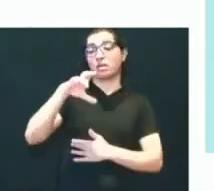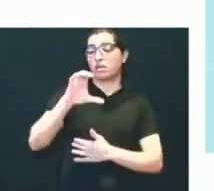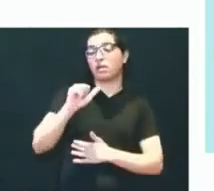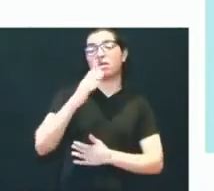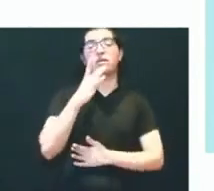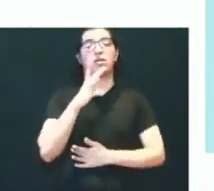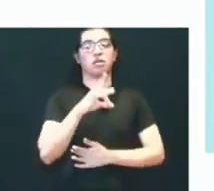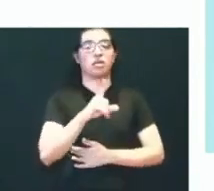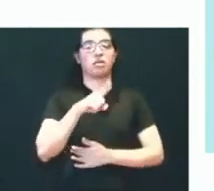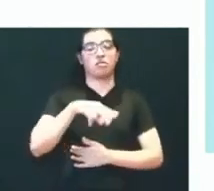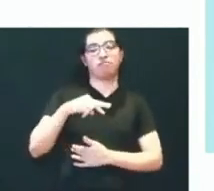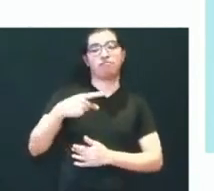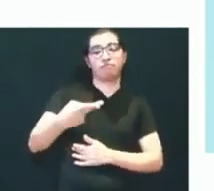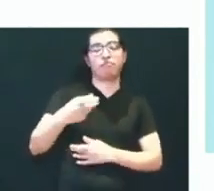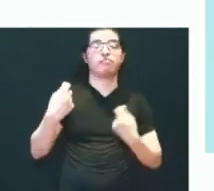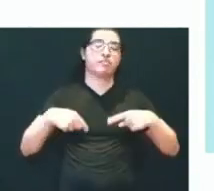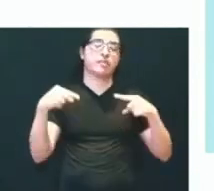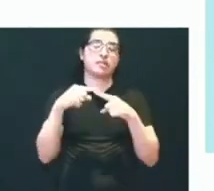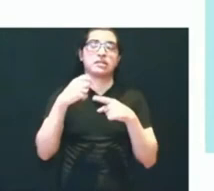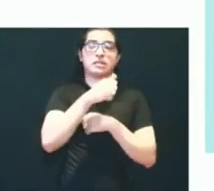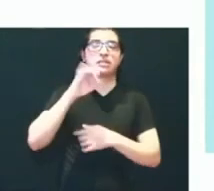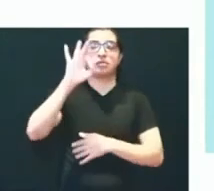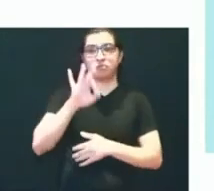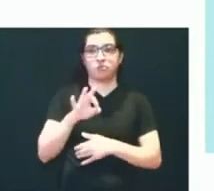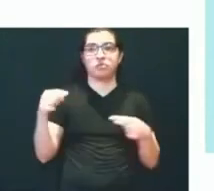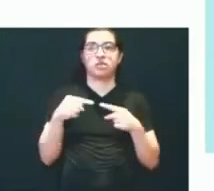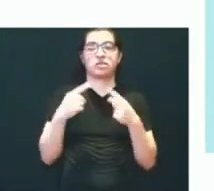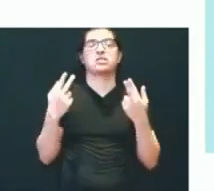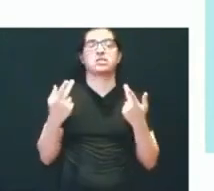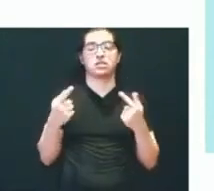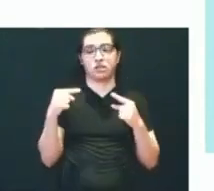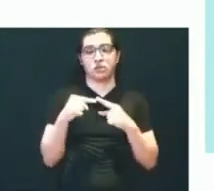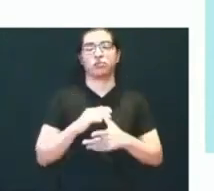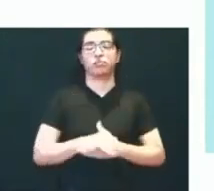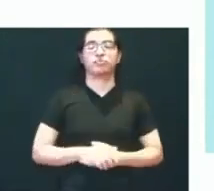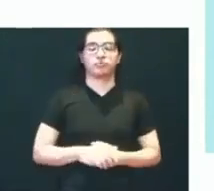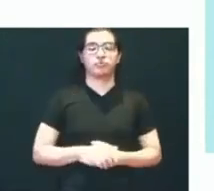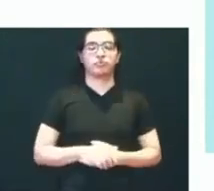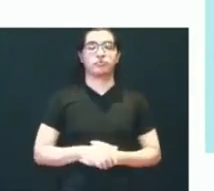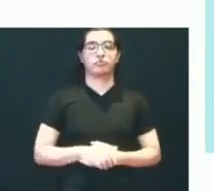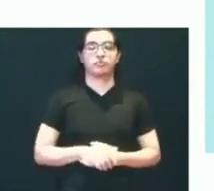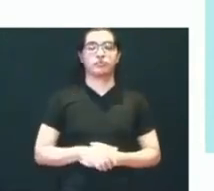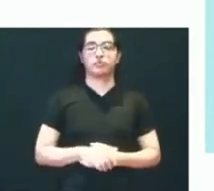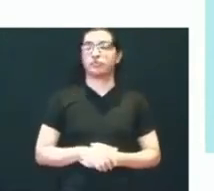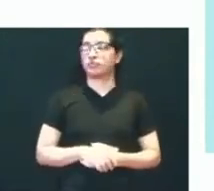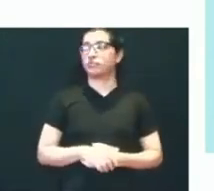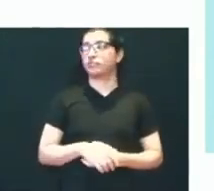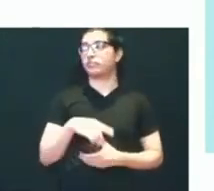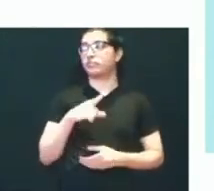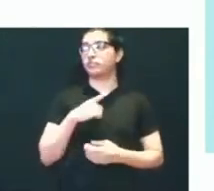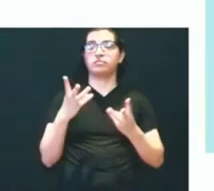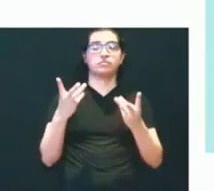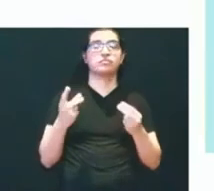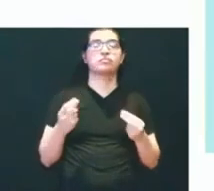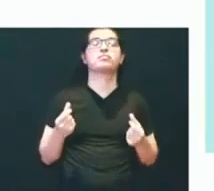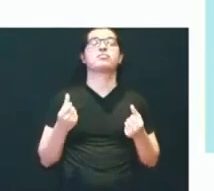doador tem que ser 100% idêntico, para a gente poder fazer o transplante. E, em menor quantidade, mas